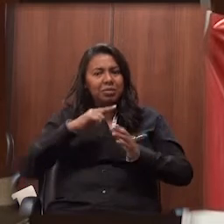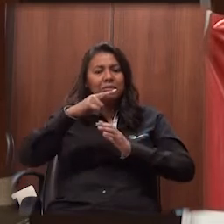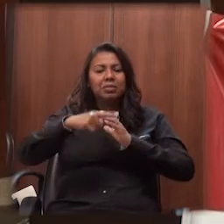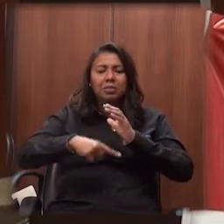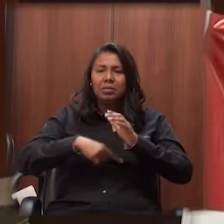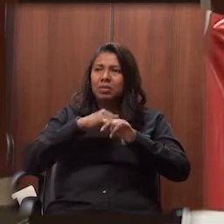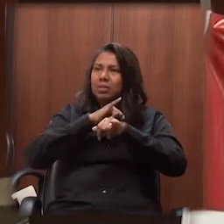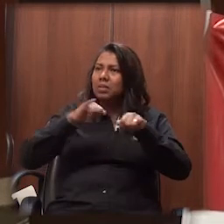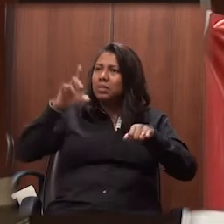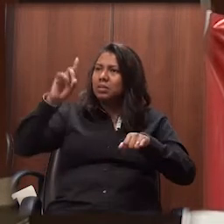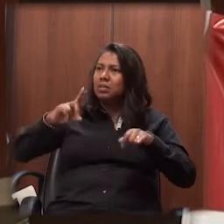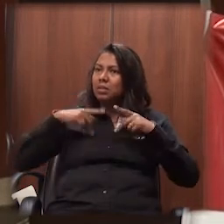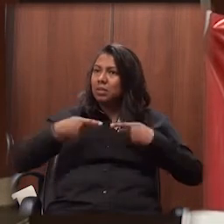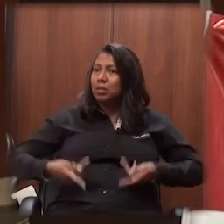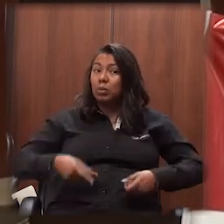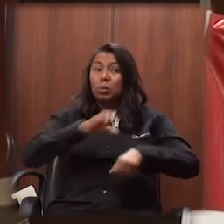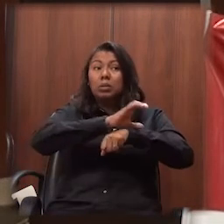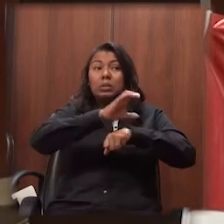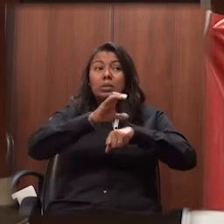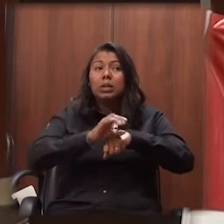A Constituição Federal é de